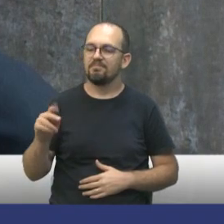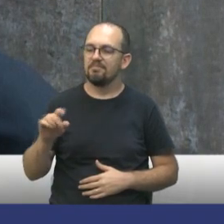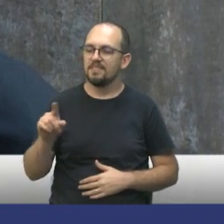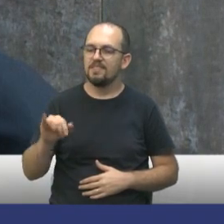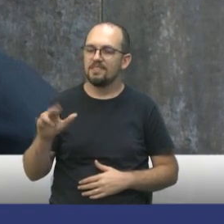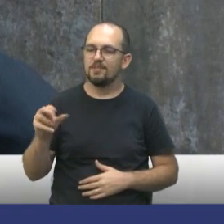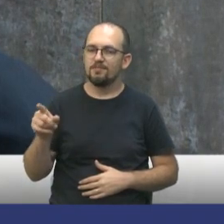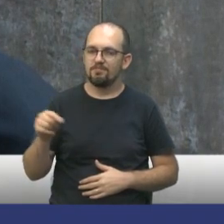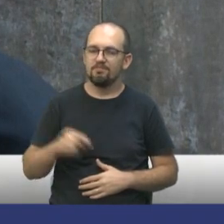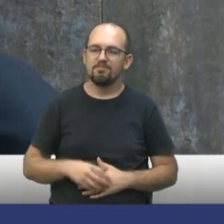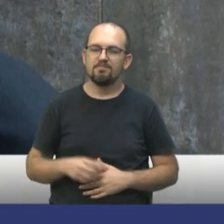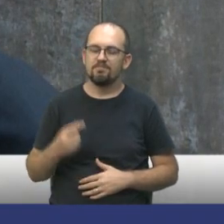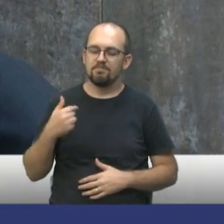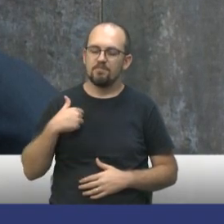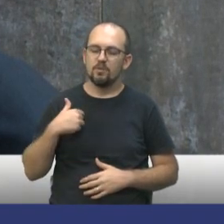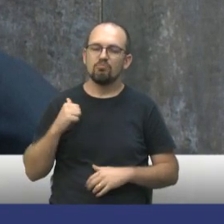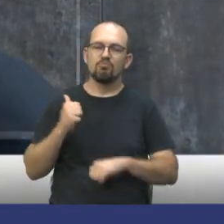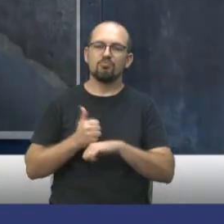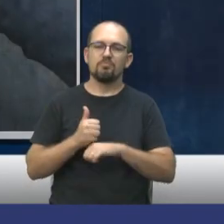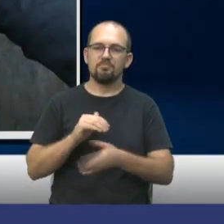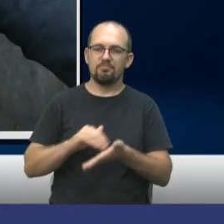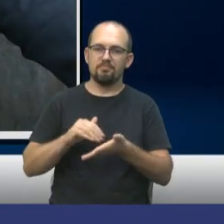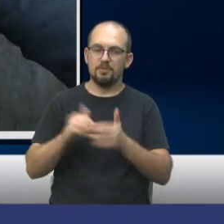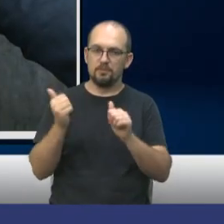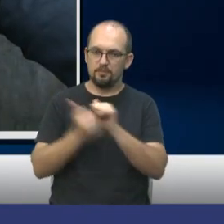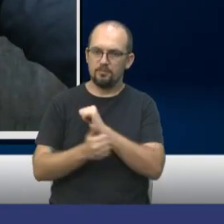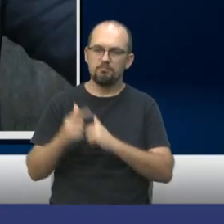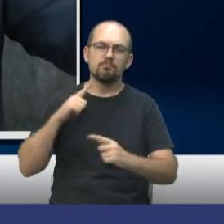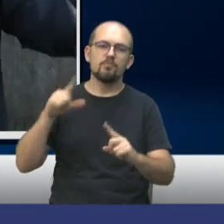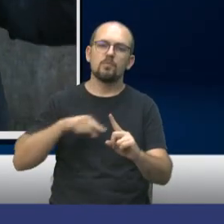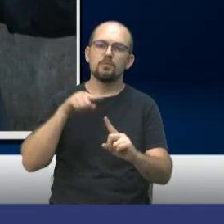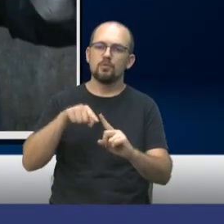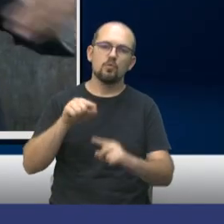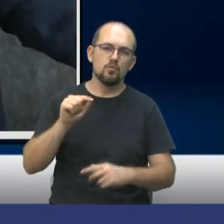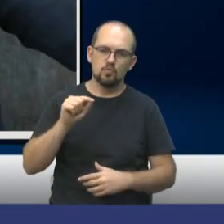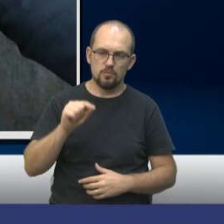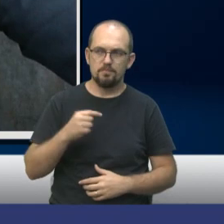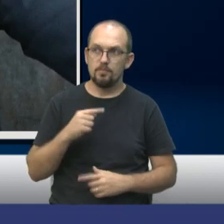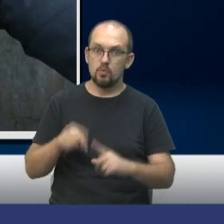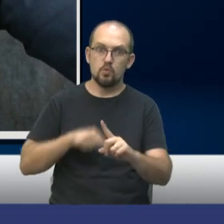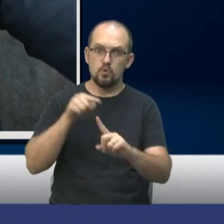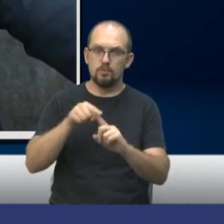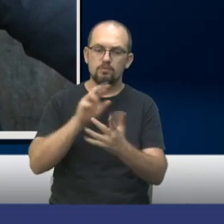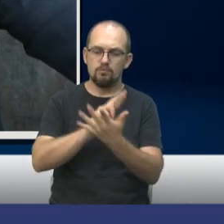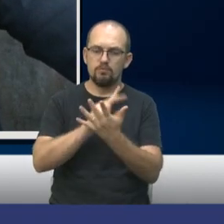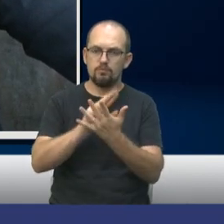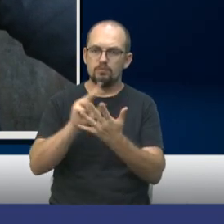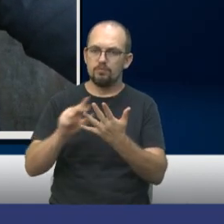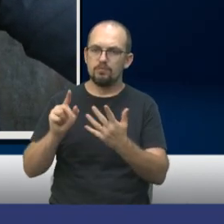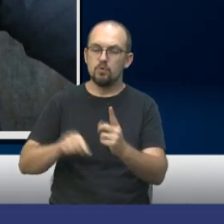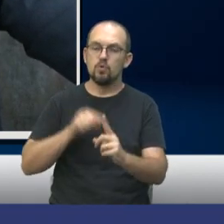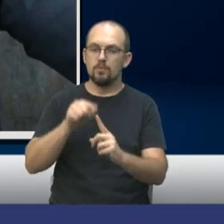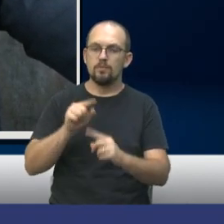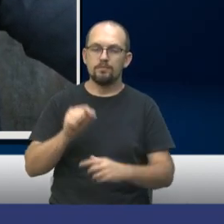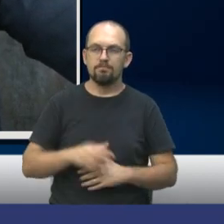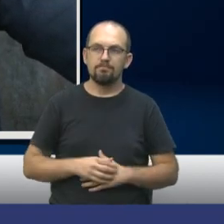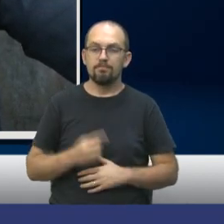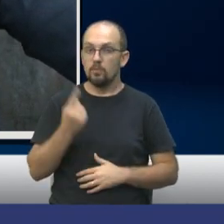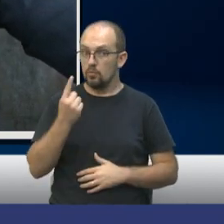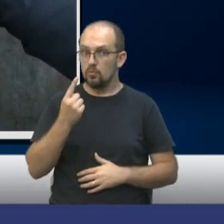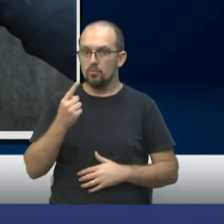quando assumimos a Secretaria de Esportes, nós tivemos nosso objetivo lá, os objetivos da Secretaria. E um